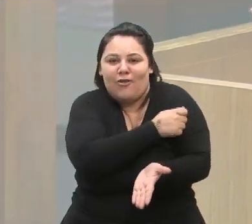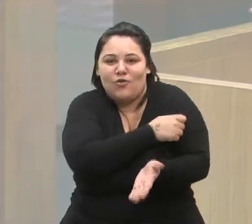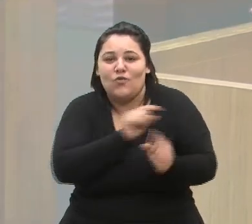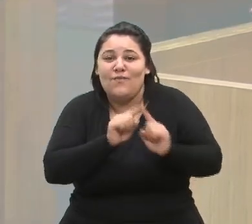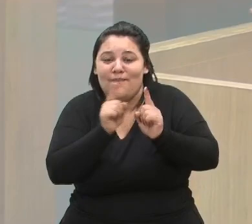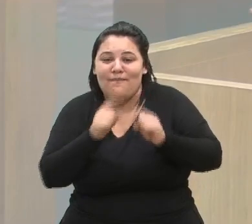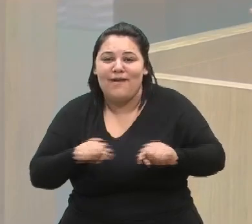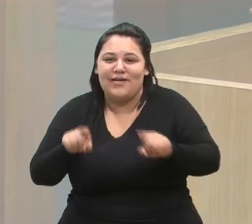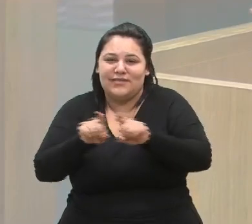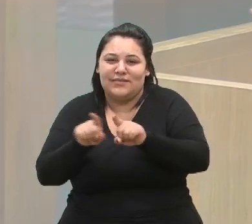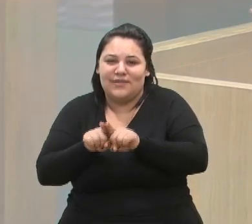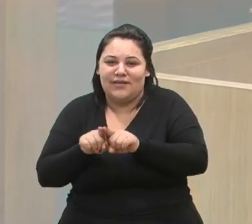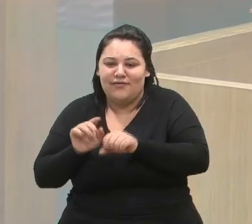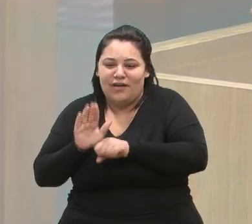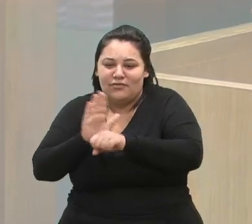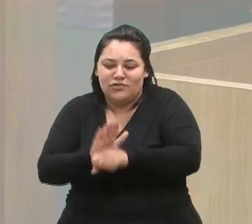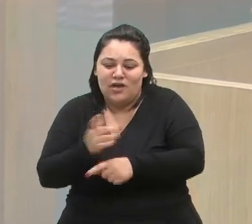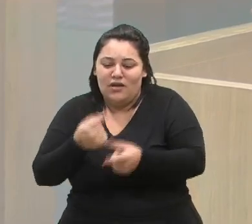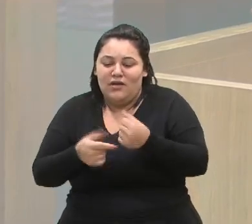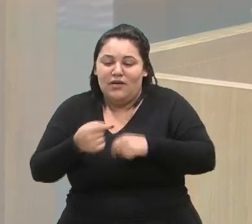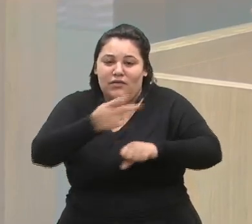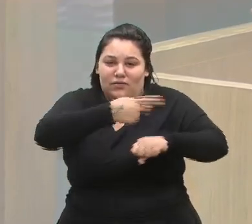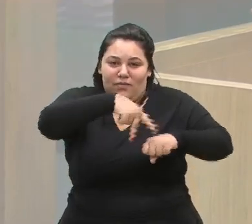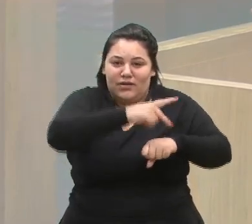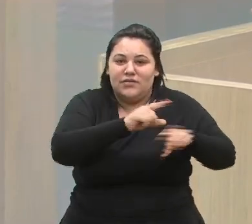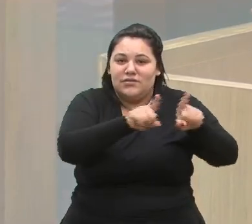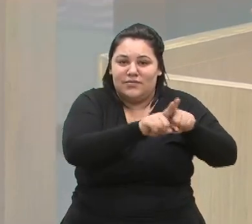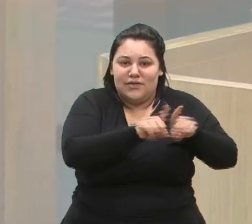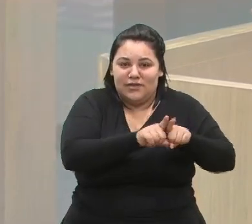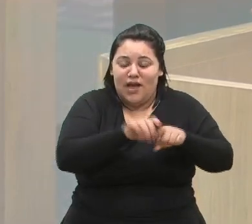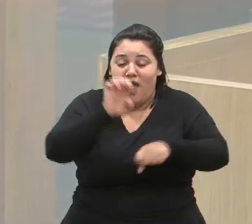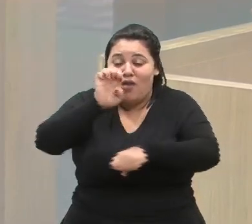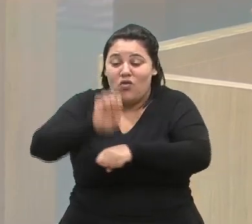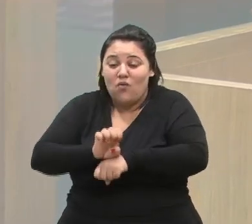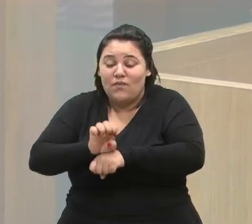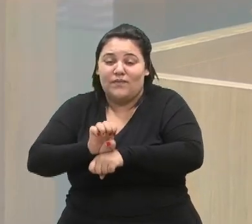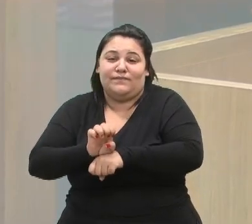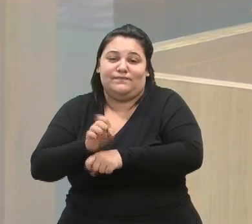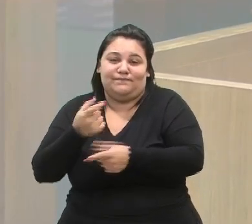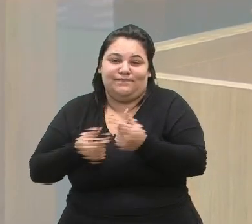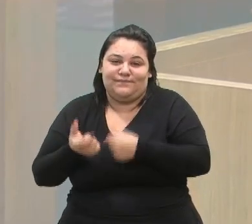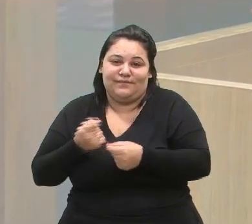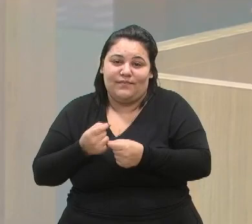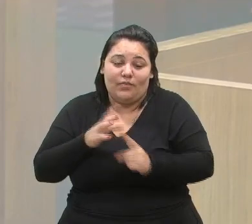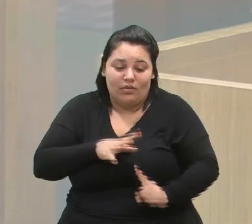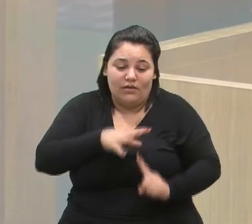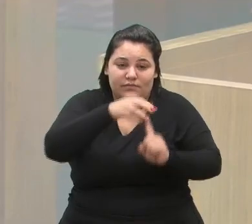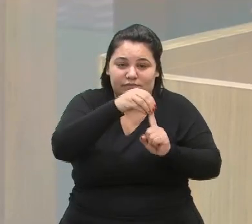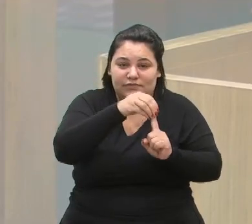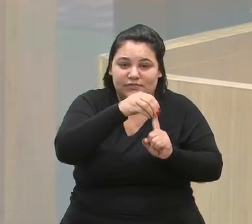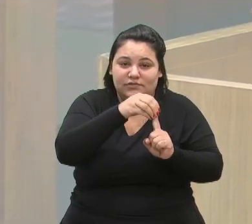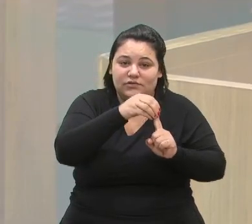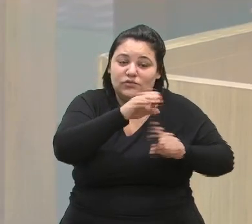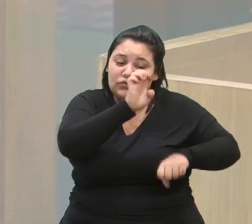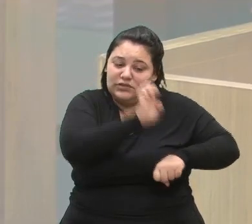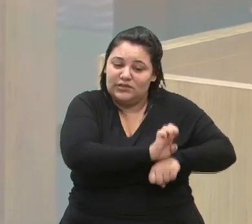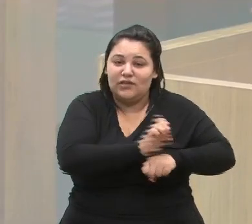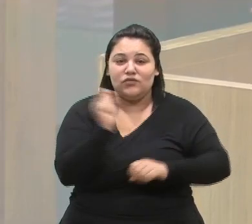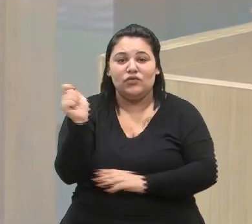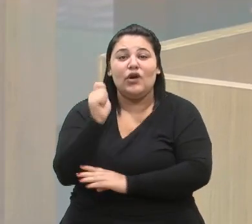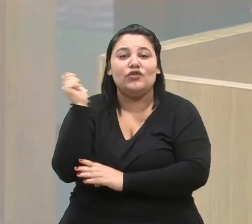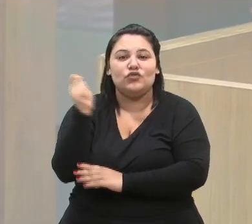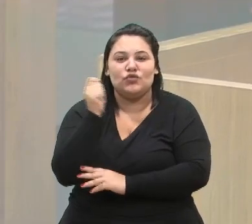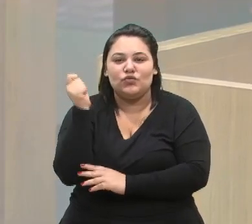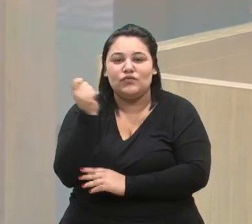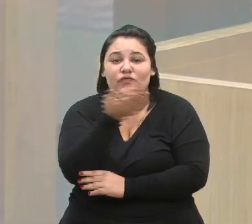mas também a economia do país, a economia do estado e principalmente ao estado do Rio Grande do Sul, que todo